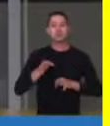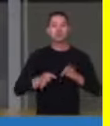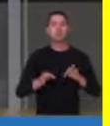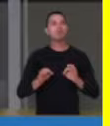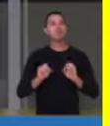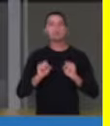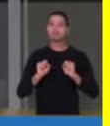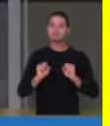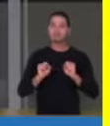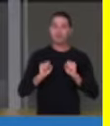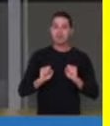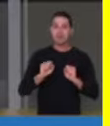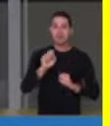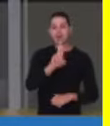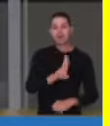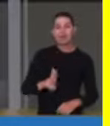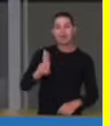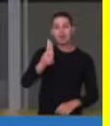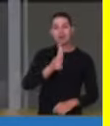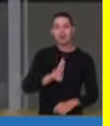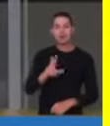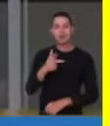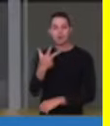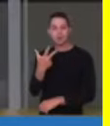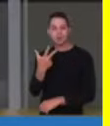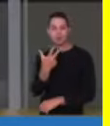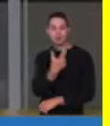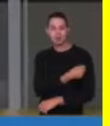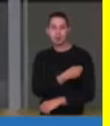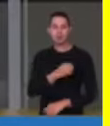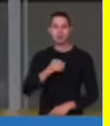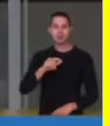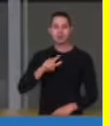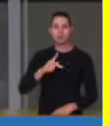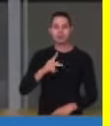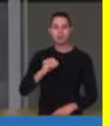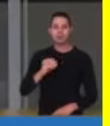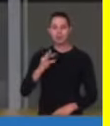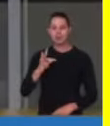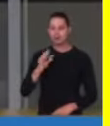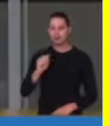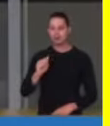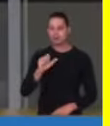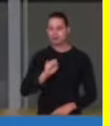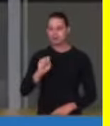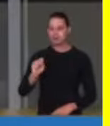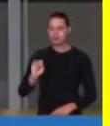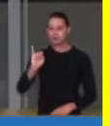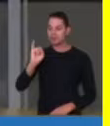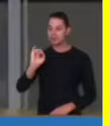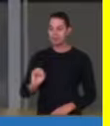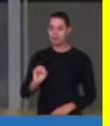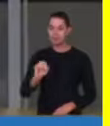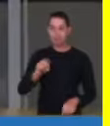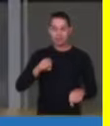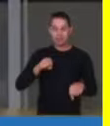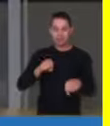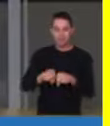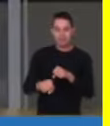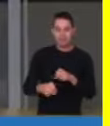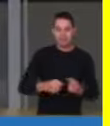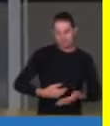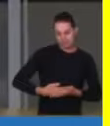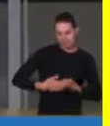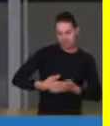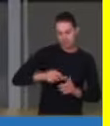possível a utilização de injeção de cloreto de potássio, KCL, para a morte, o assassinato de bebezinhos